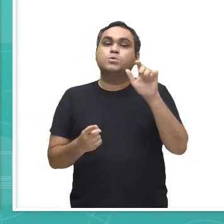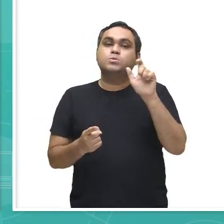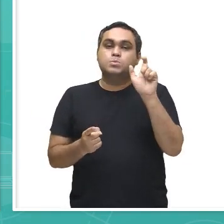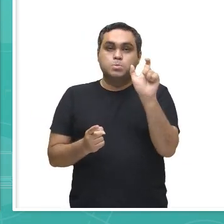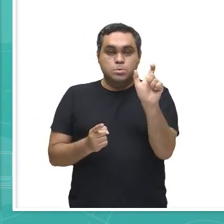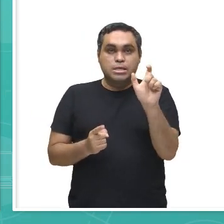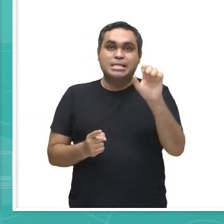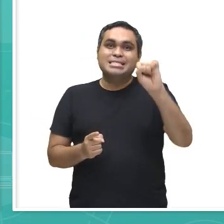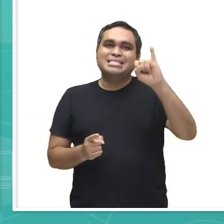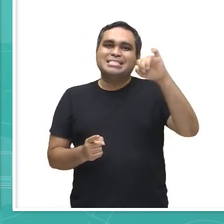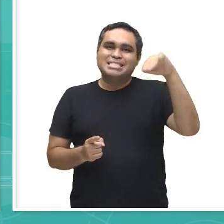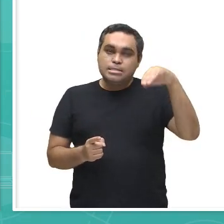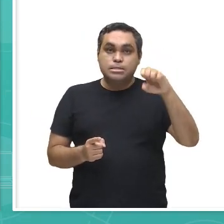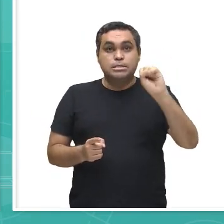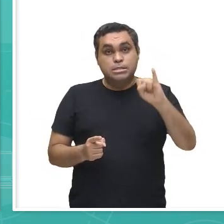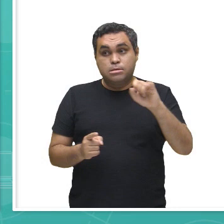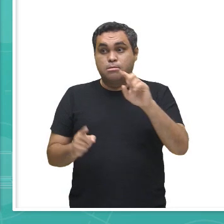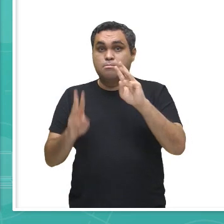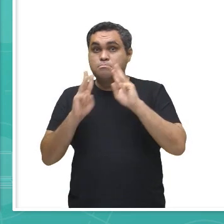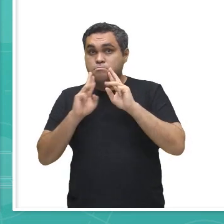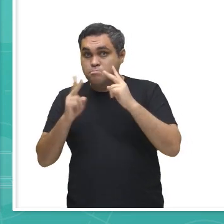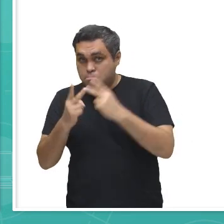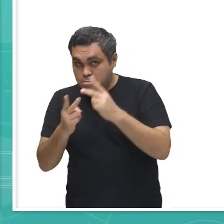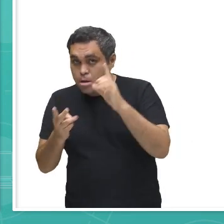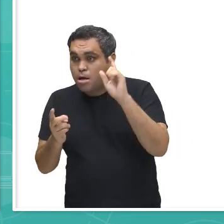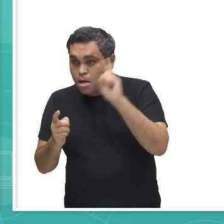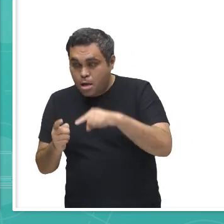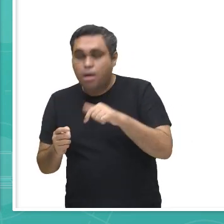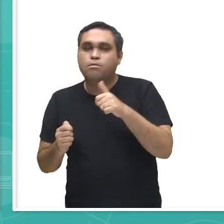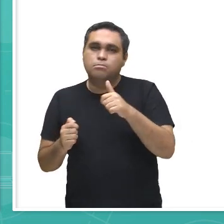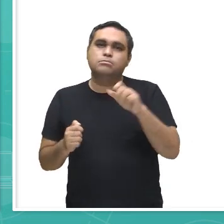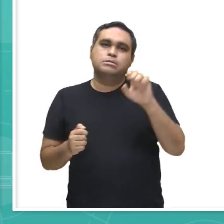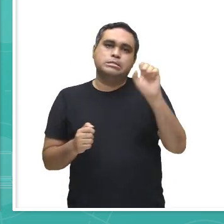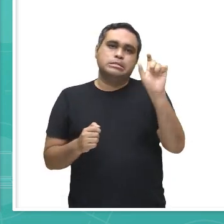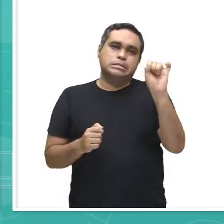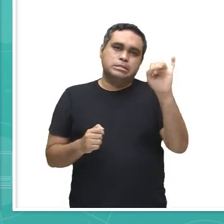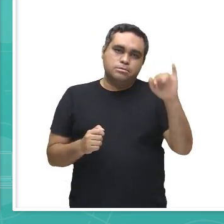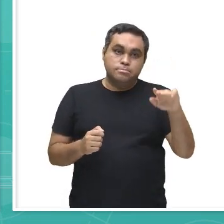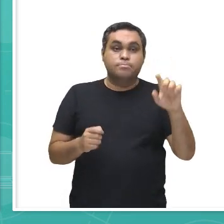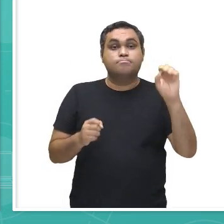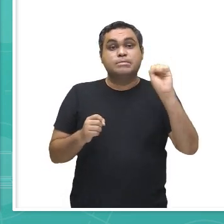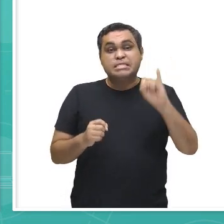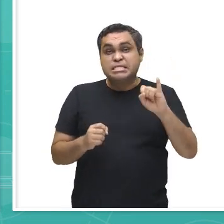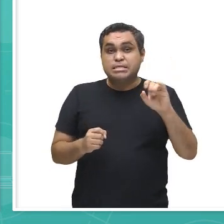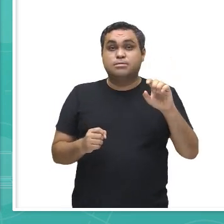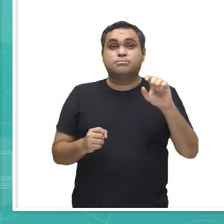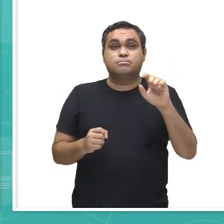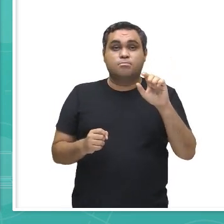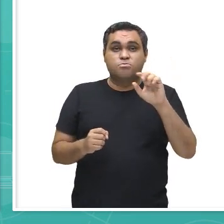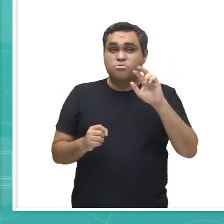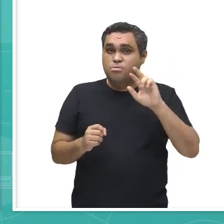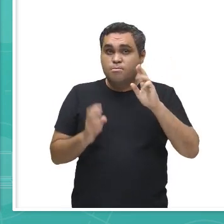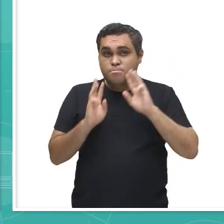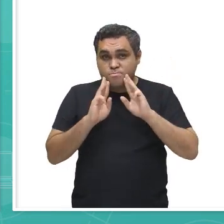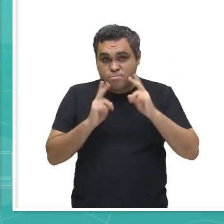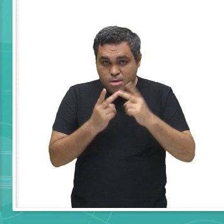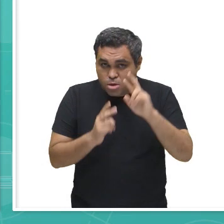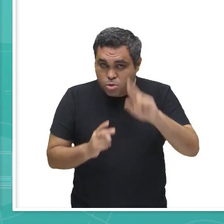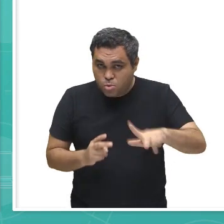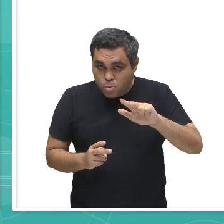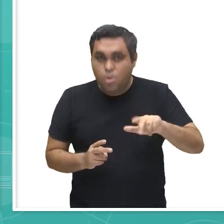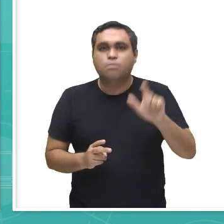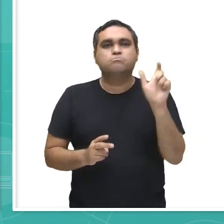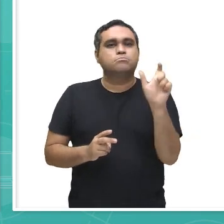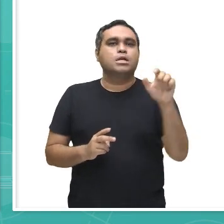de matéria e não se não for um exemplo de matéria, né? Então a gente viu no decorrer da nossa aula que matéria é